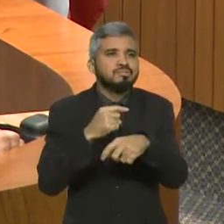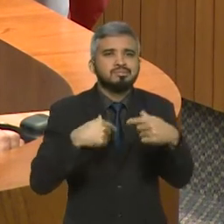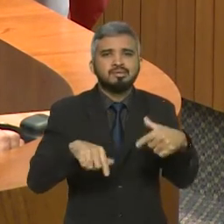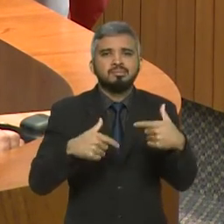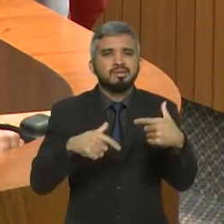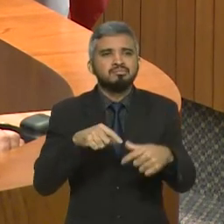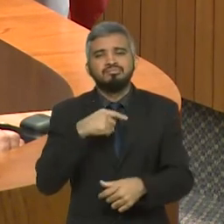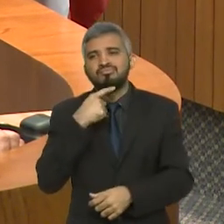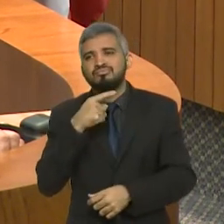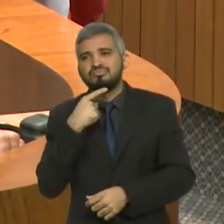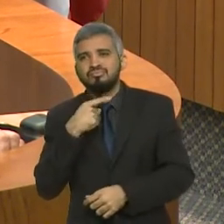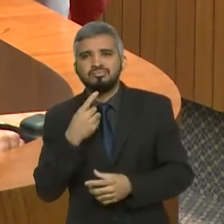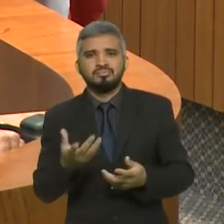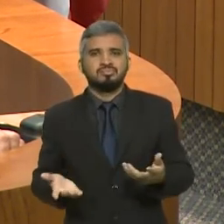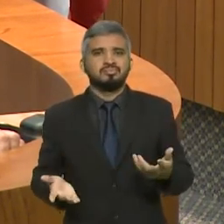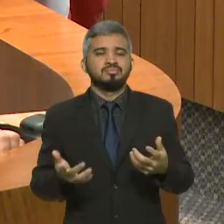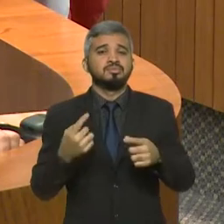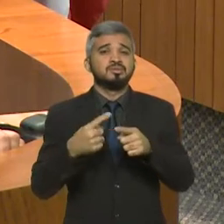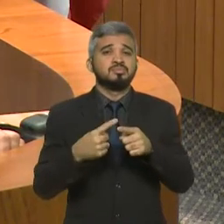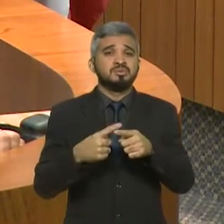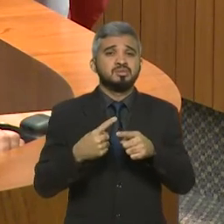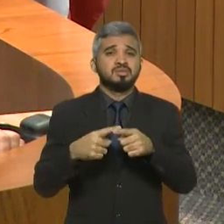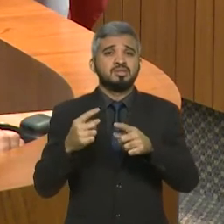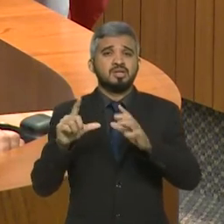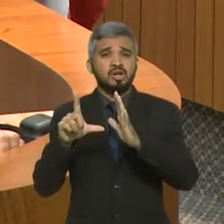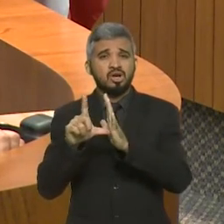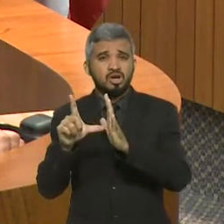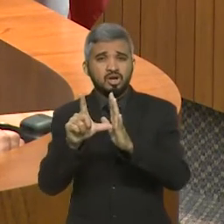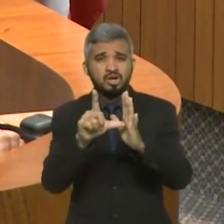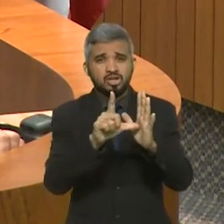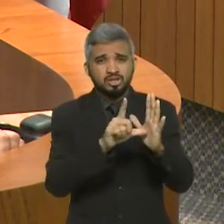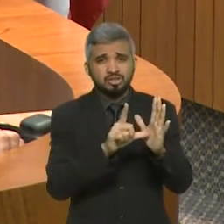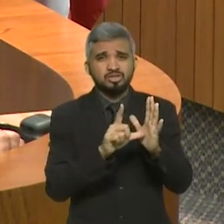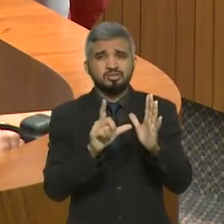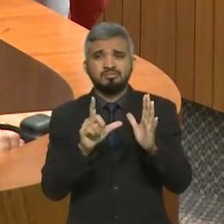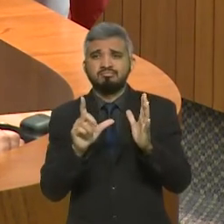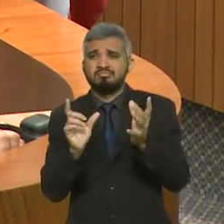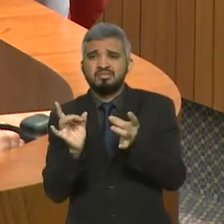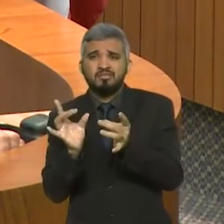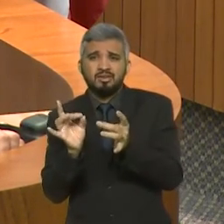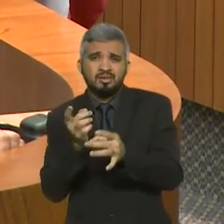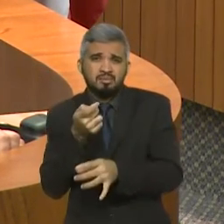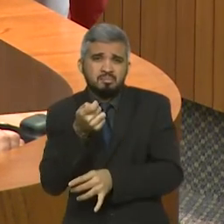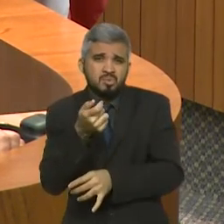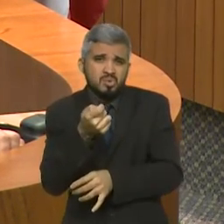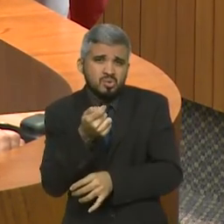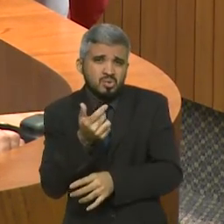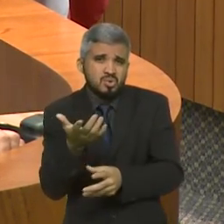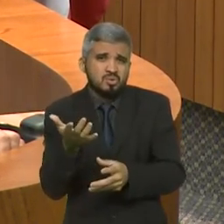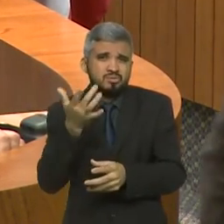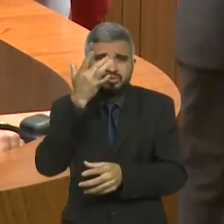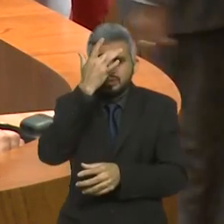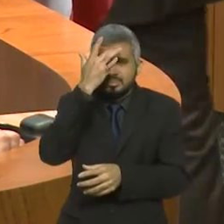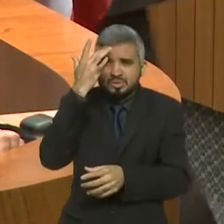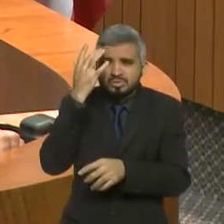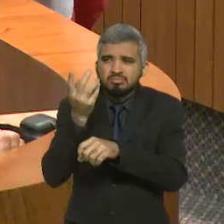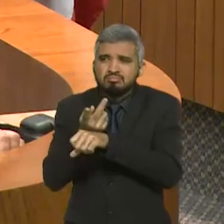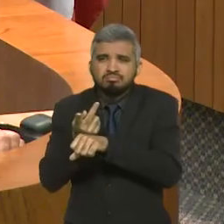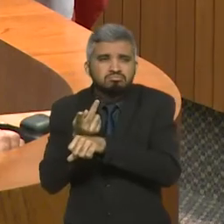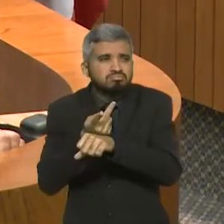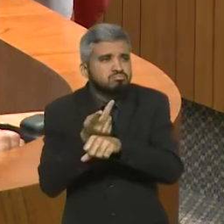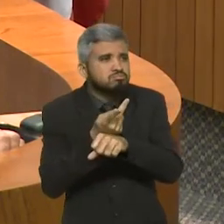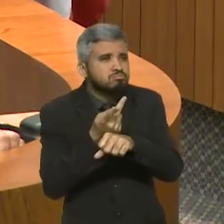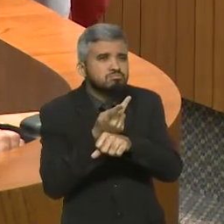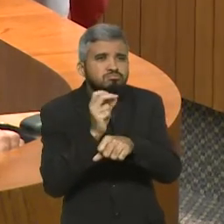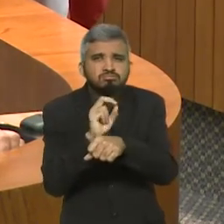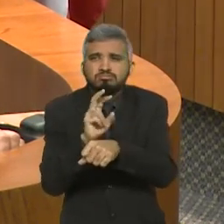pandemia, que o comércio enfraqueceu, que as pessoas procurando um campo de trabalho não estavam conseguindo, e